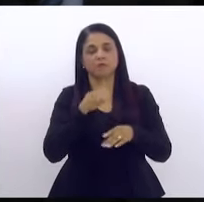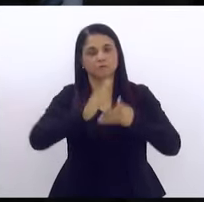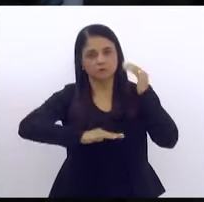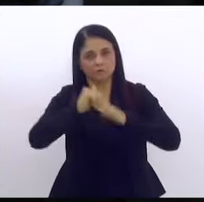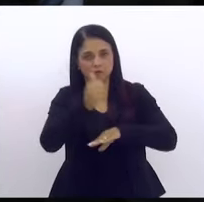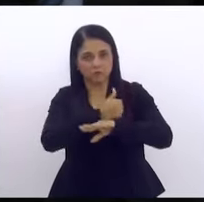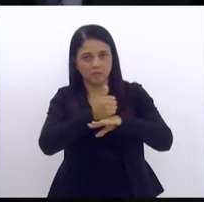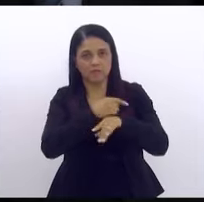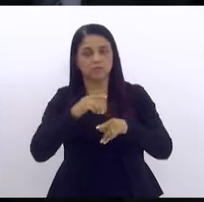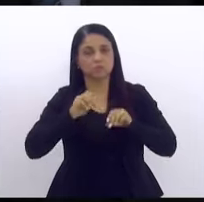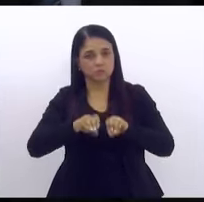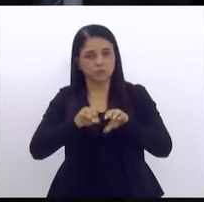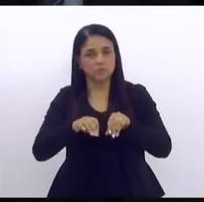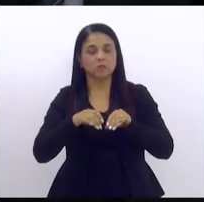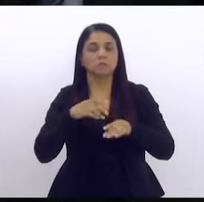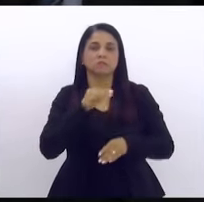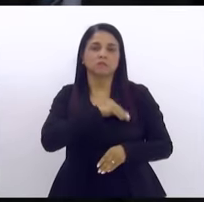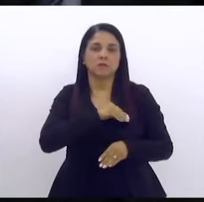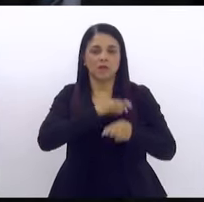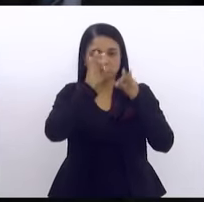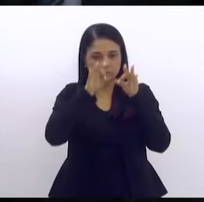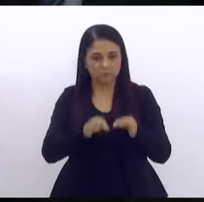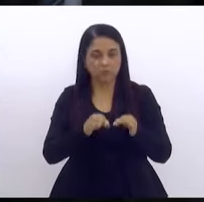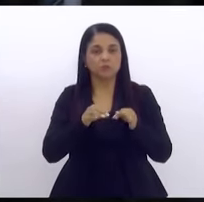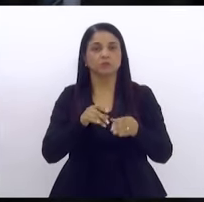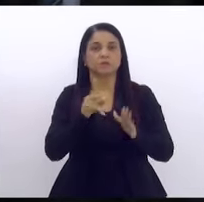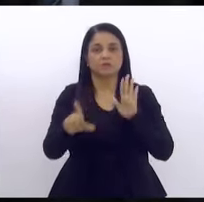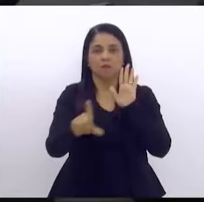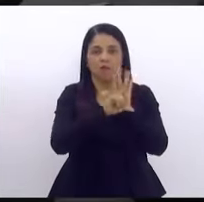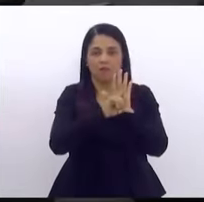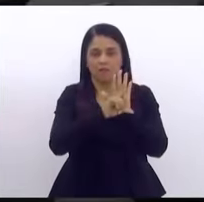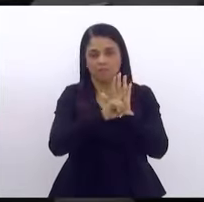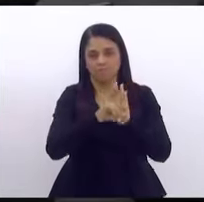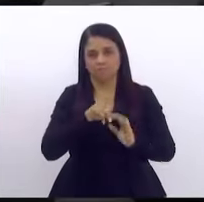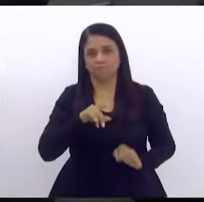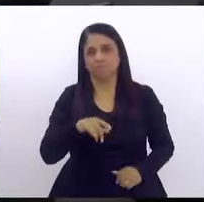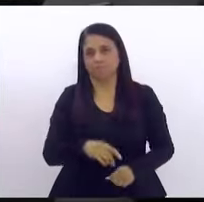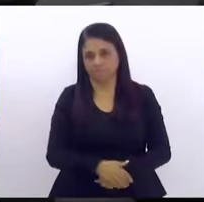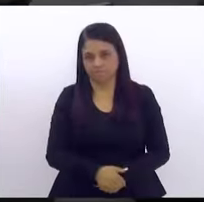merecem é um salário digno, como está previsto na lei do piso.